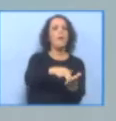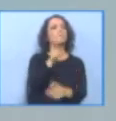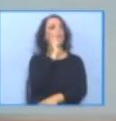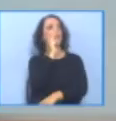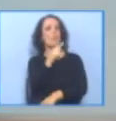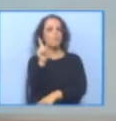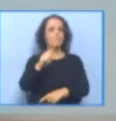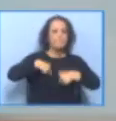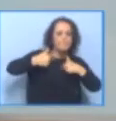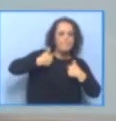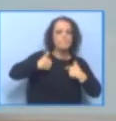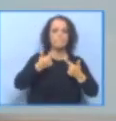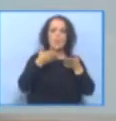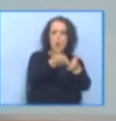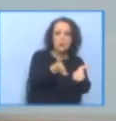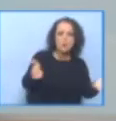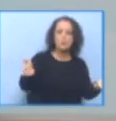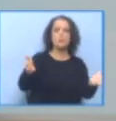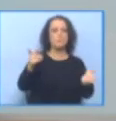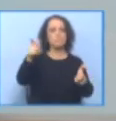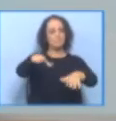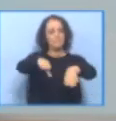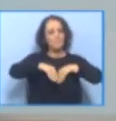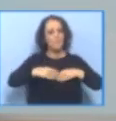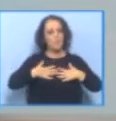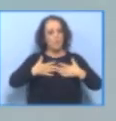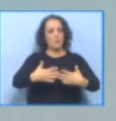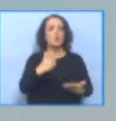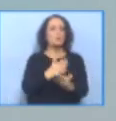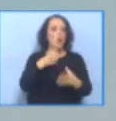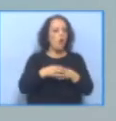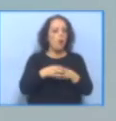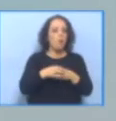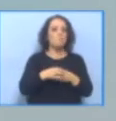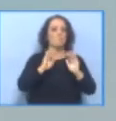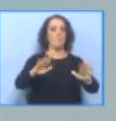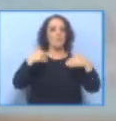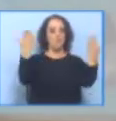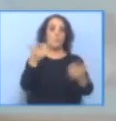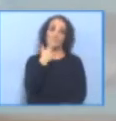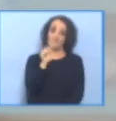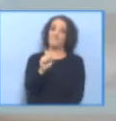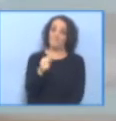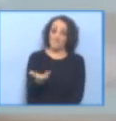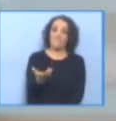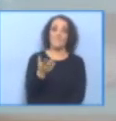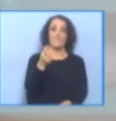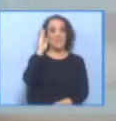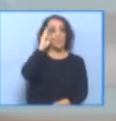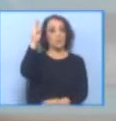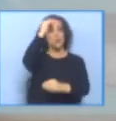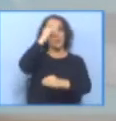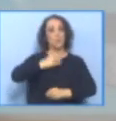auxílio. Portanto, tem assumido esta questão, este desafio do voluntariado um bocadinho à escala global. Claro que sim, e é isto que o escutismo me